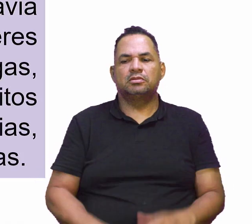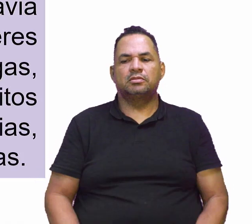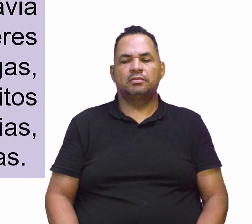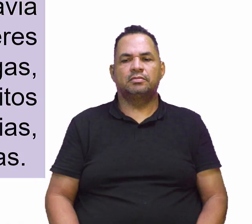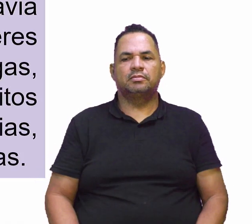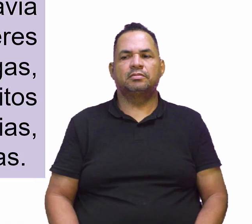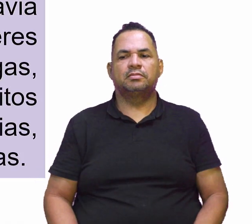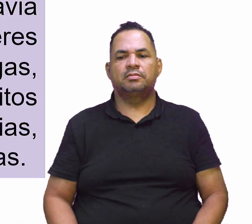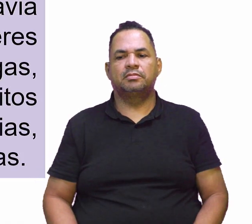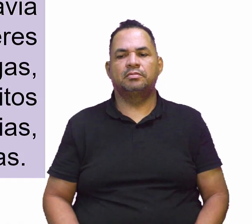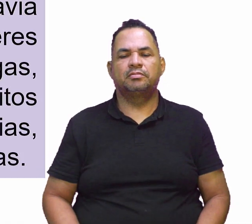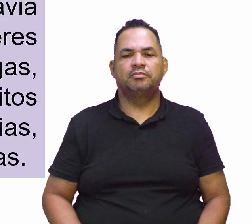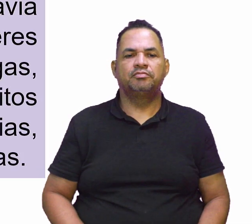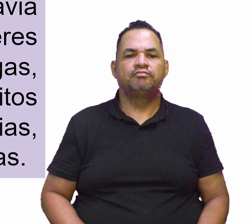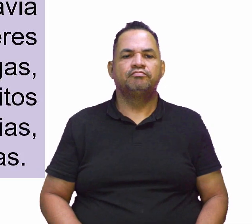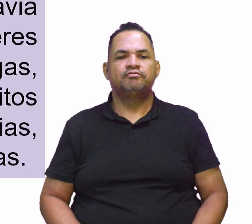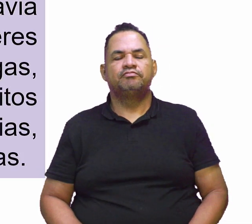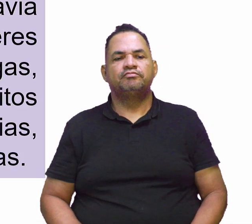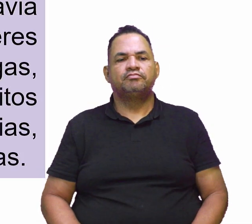Aqui,